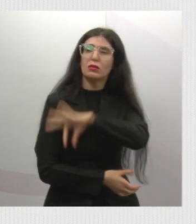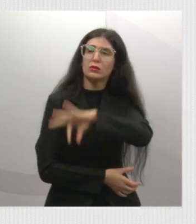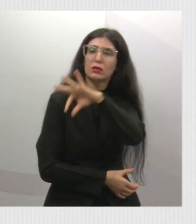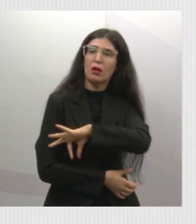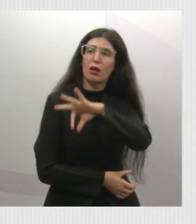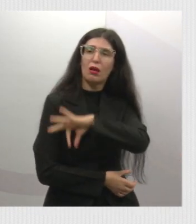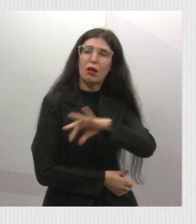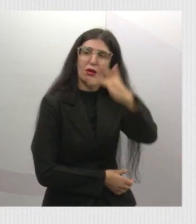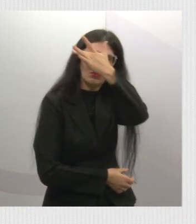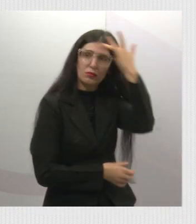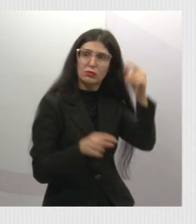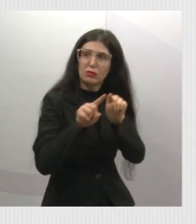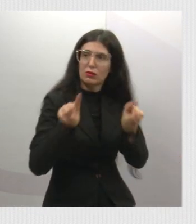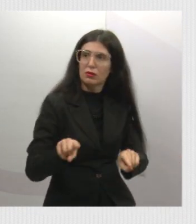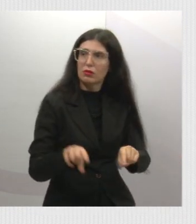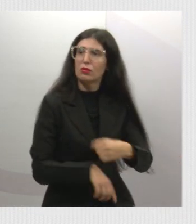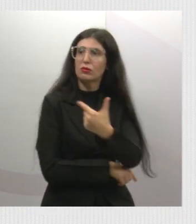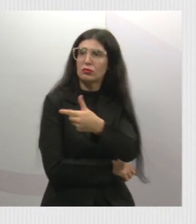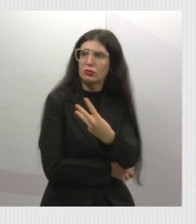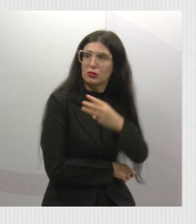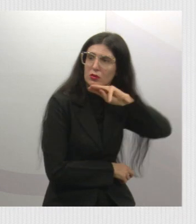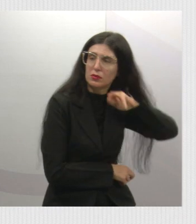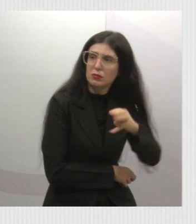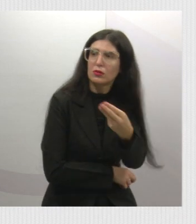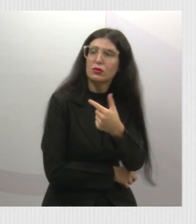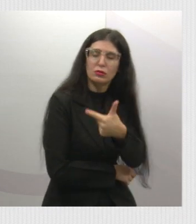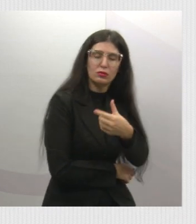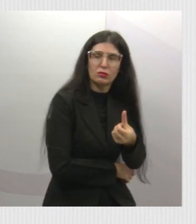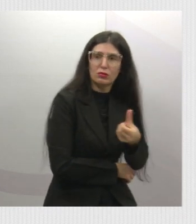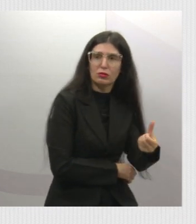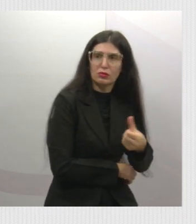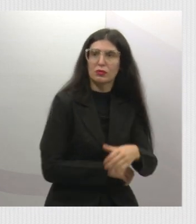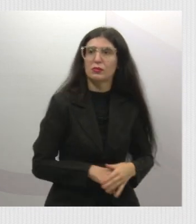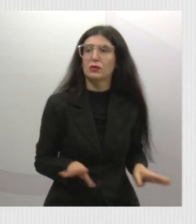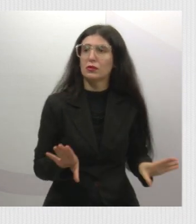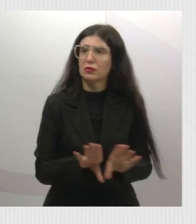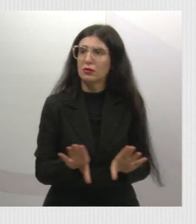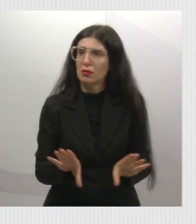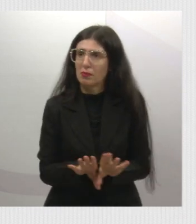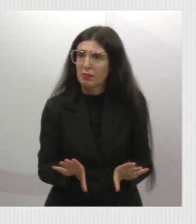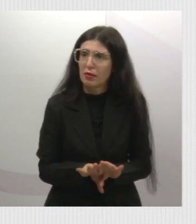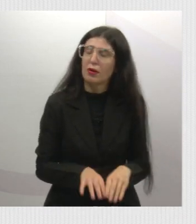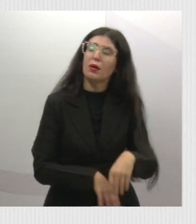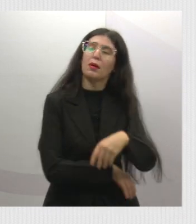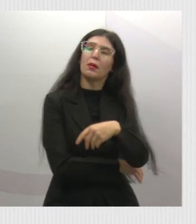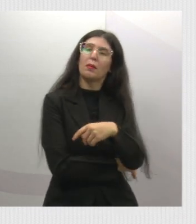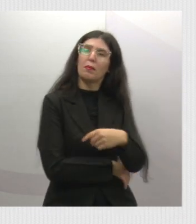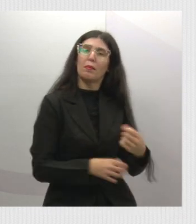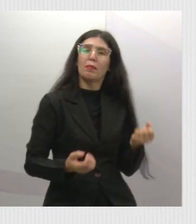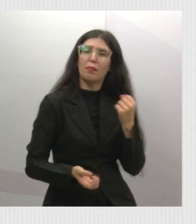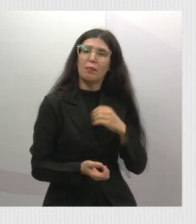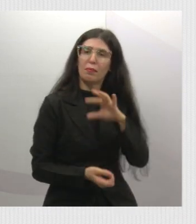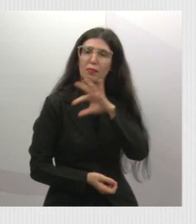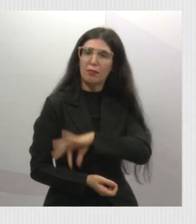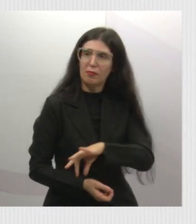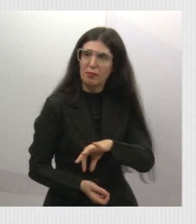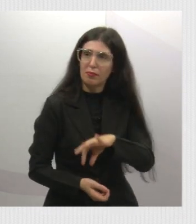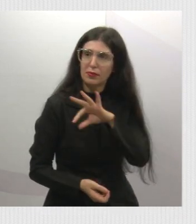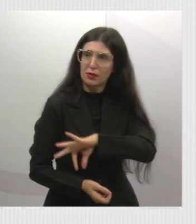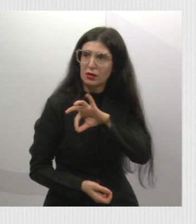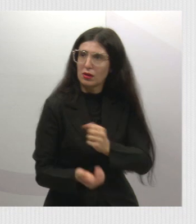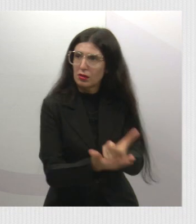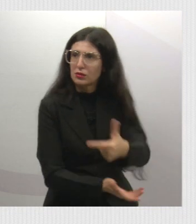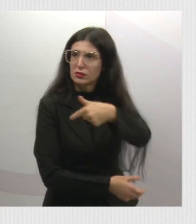23.266, e as compensações financeiras entre regimes de previdência, que foi na ordem de